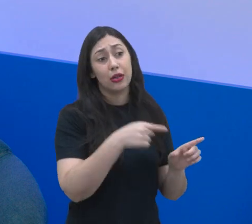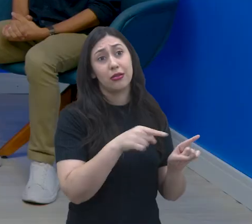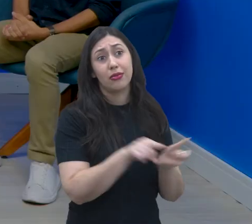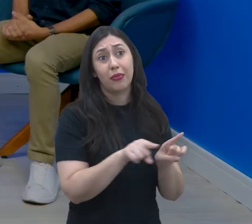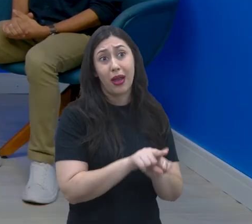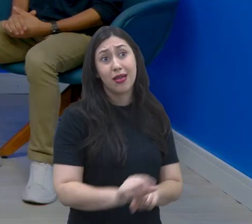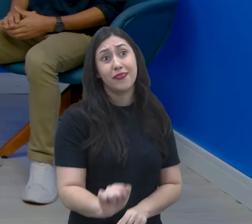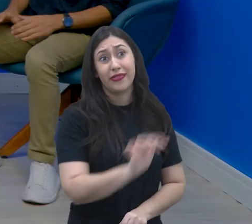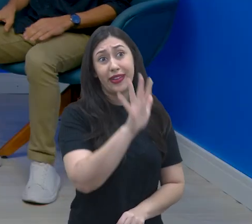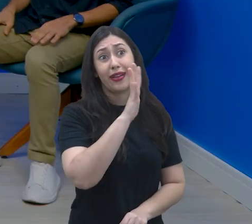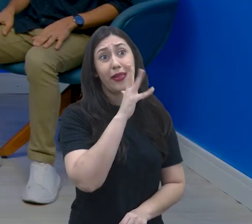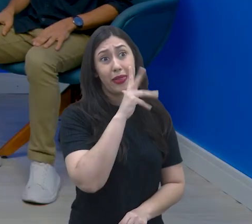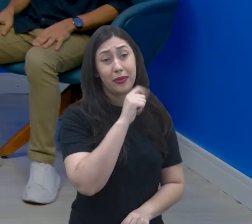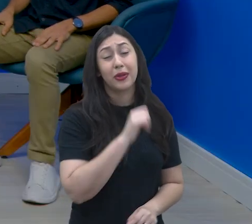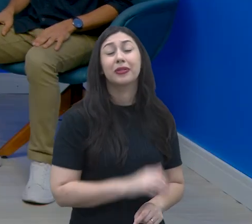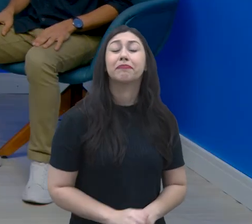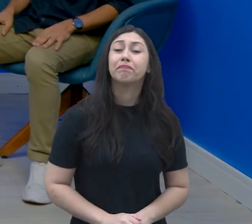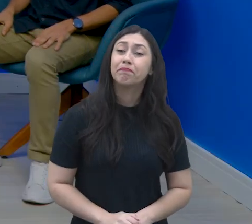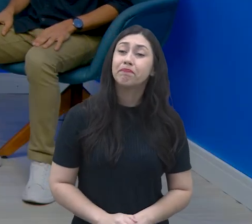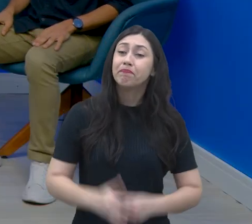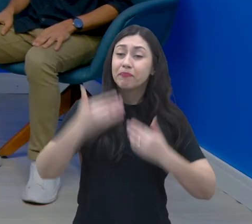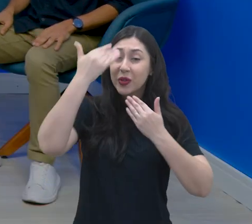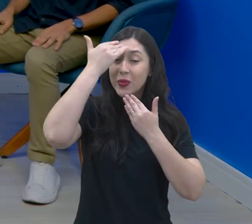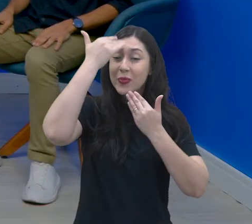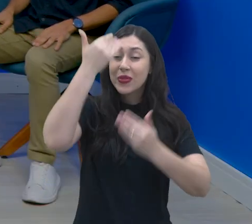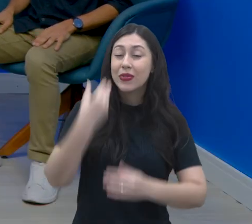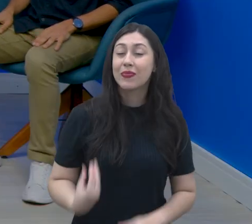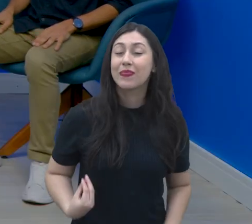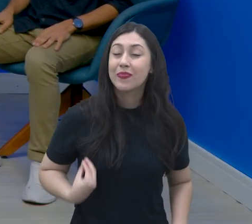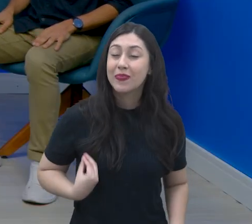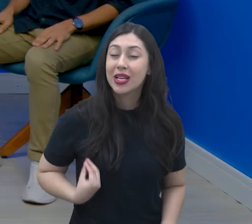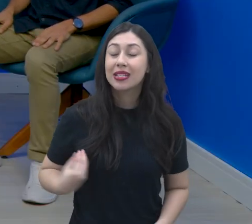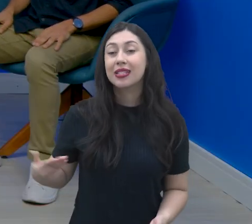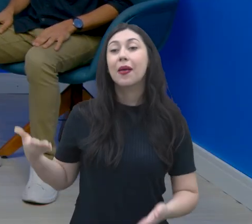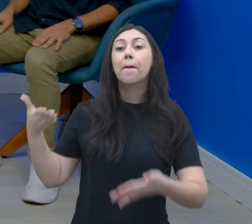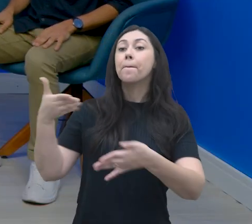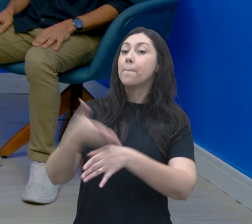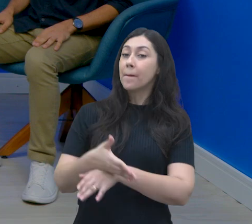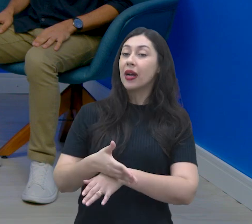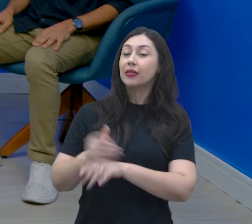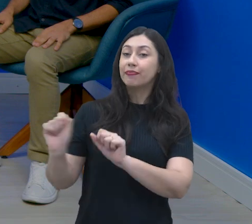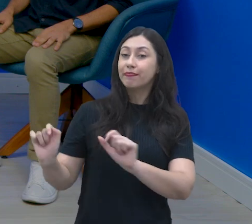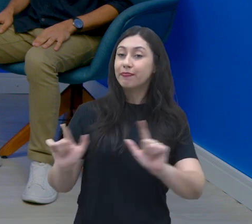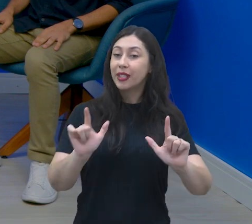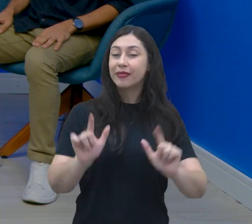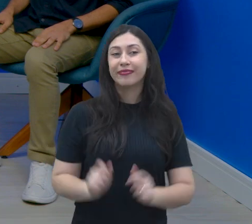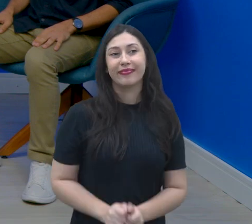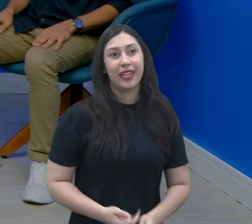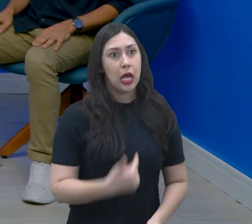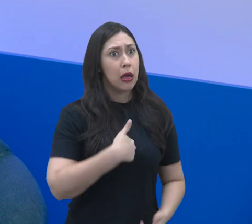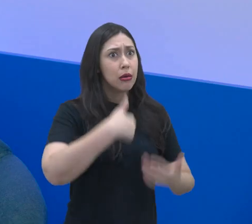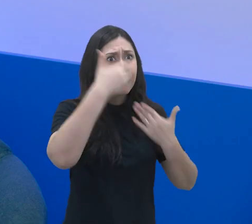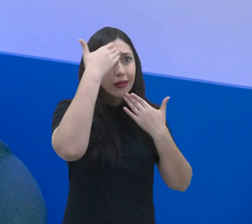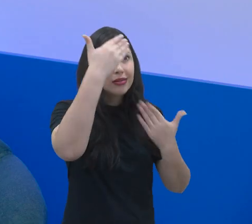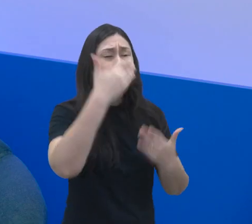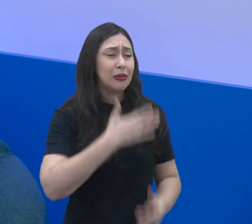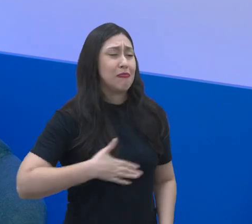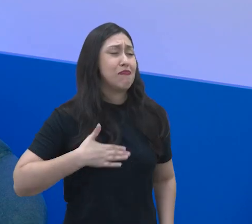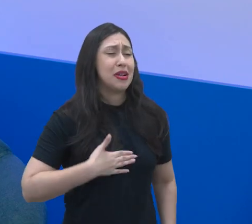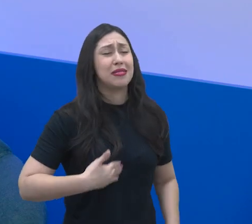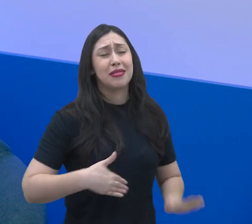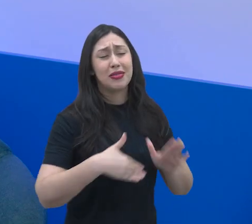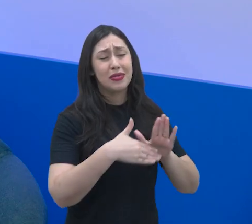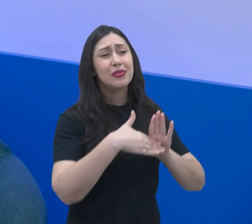caras. Perfeito. Doutora, gostaria de agradecer a sua presença, a sua participação aqui no Sobre Política. Eu que agradeço, foi um